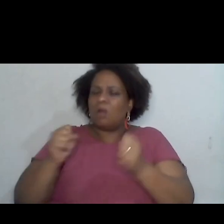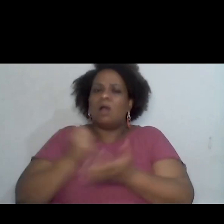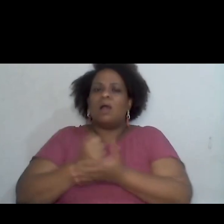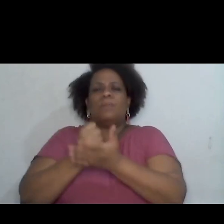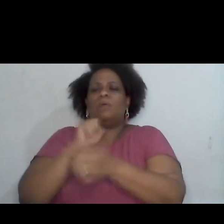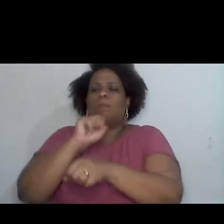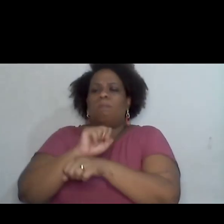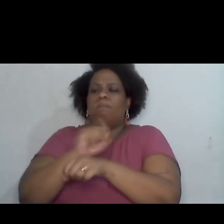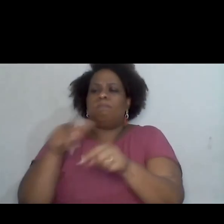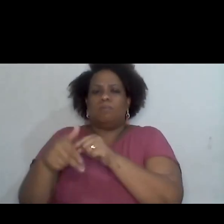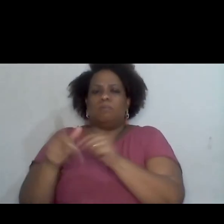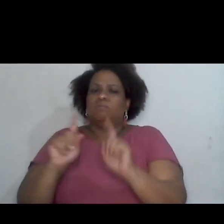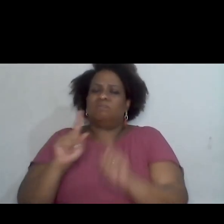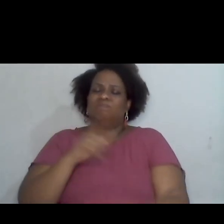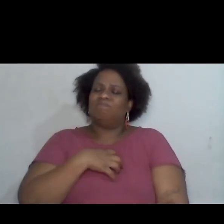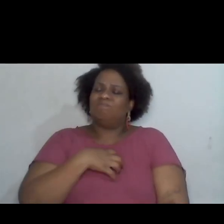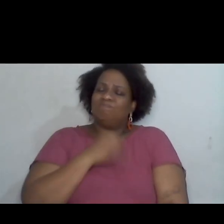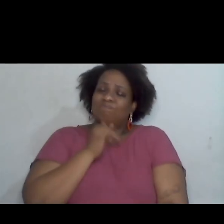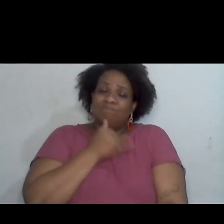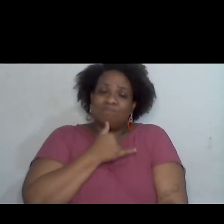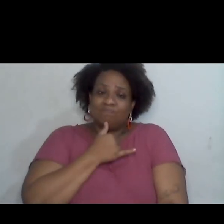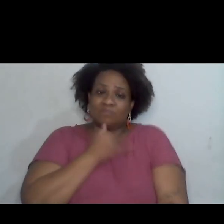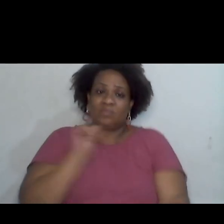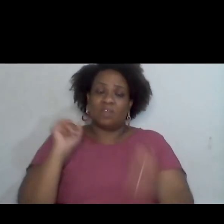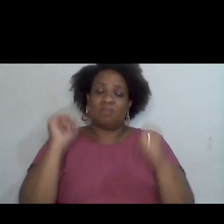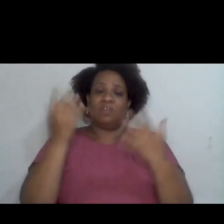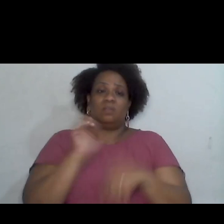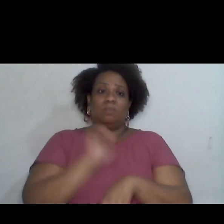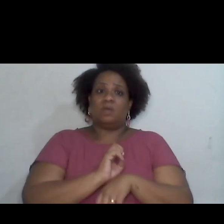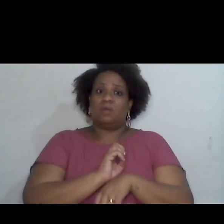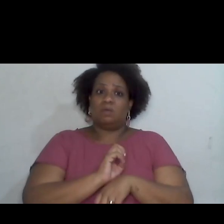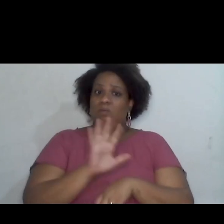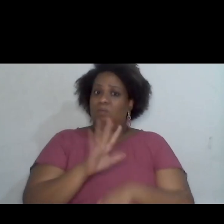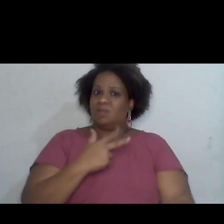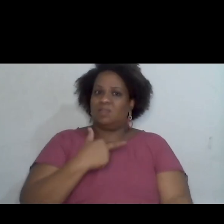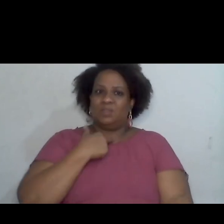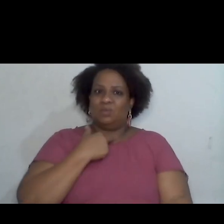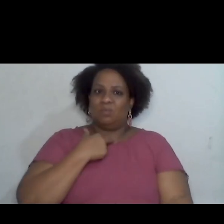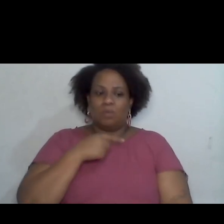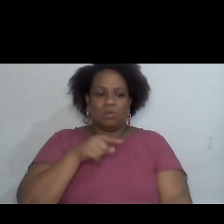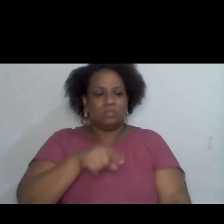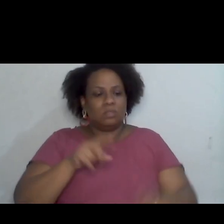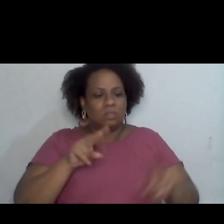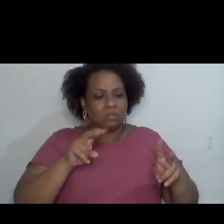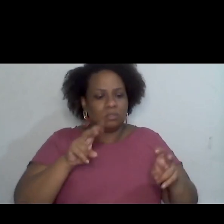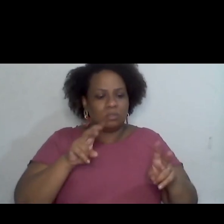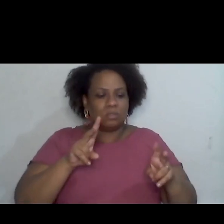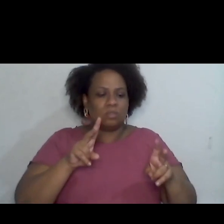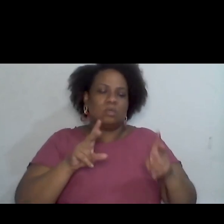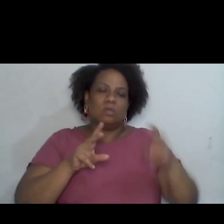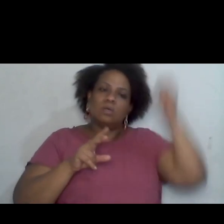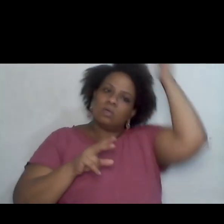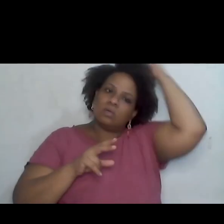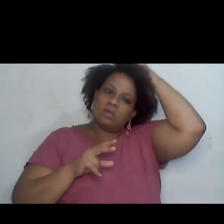descontinuidade. Eu lamento pelos eventos que tiveram descontinuidade, mas a gente não pode tratar, nesse caso, com algum tipo